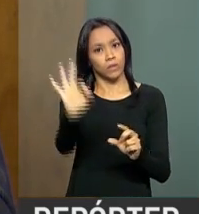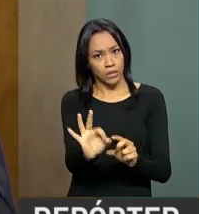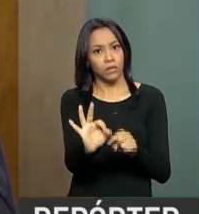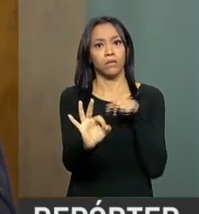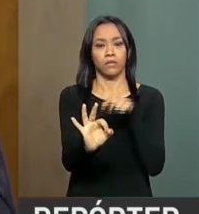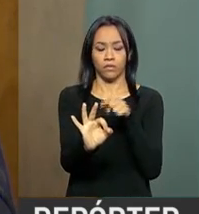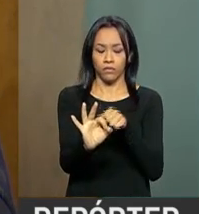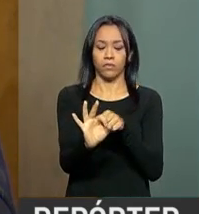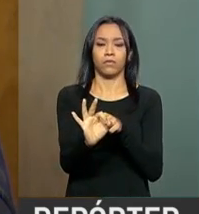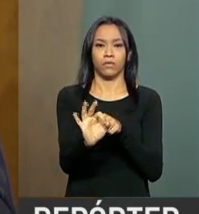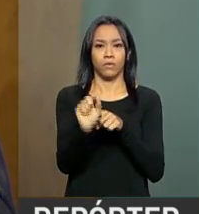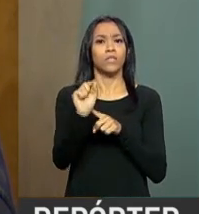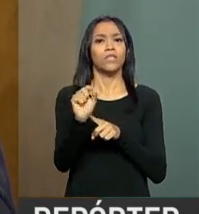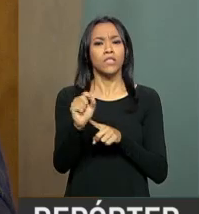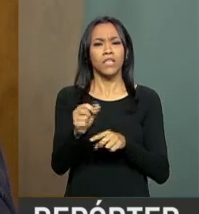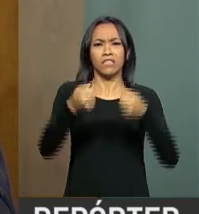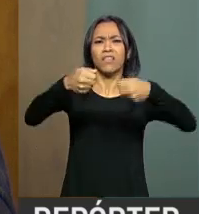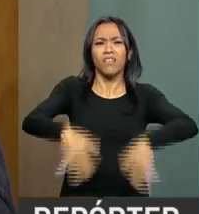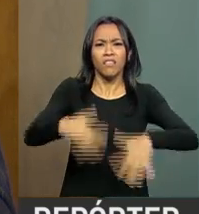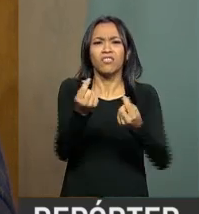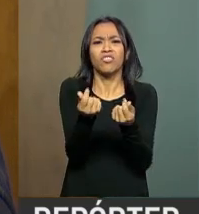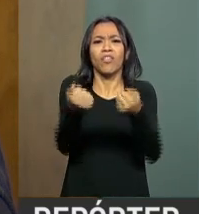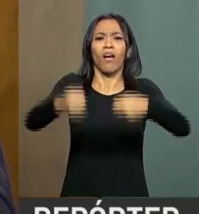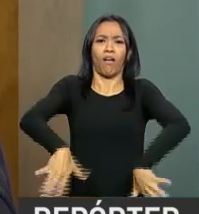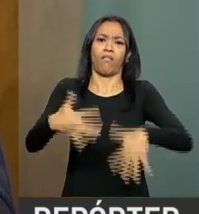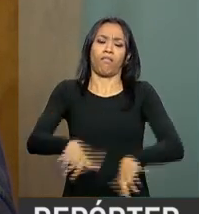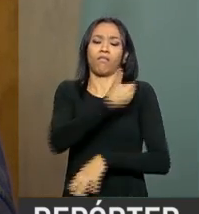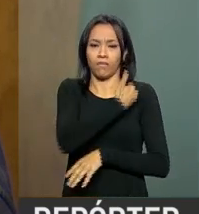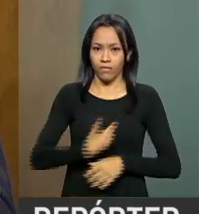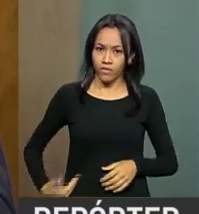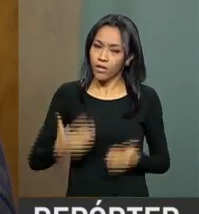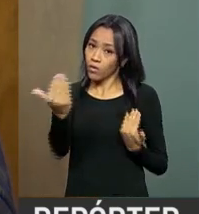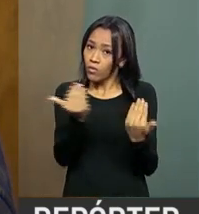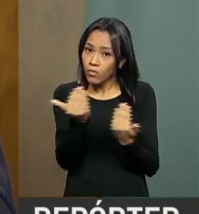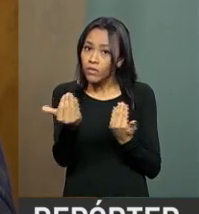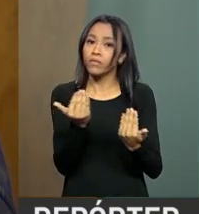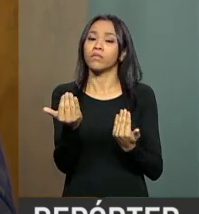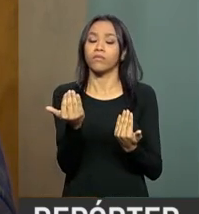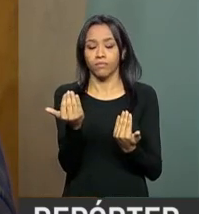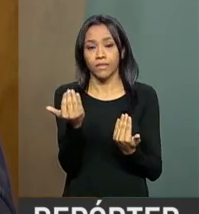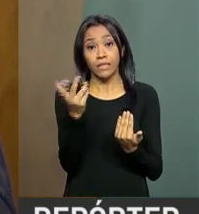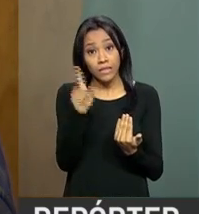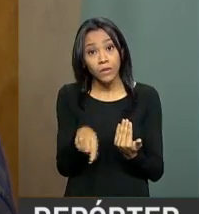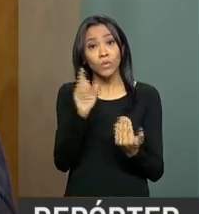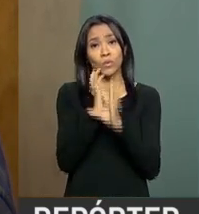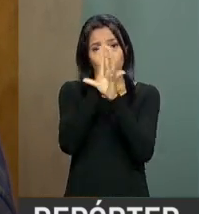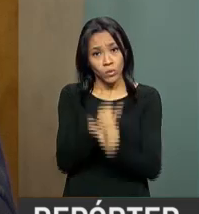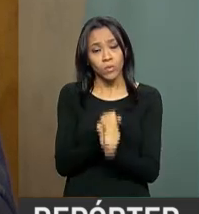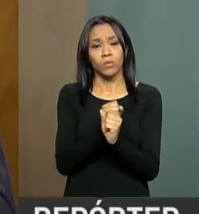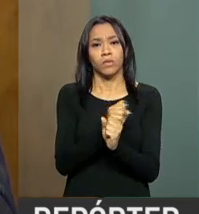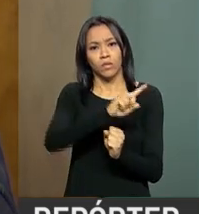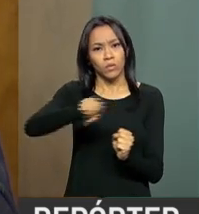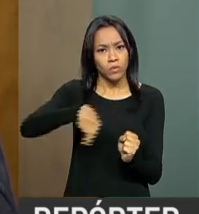do percentual de despesas públicas em comparação com o produto. Portanto, o total de despesas